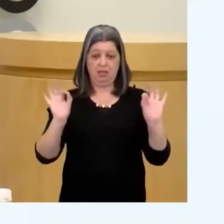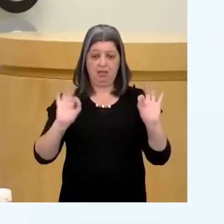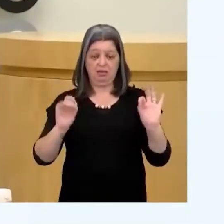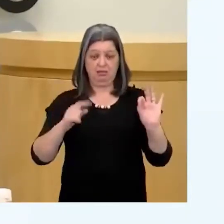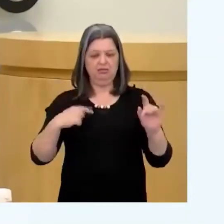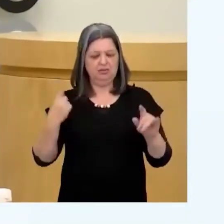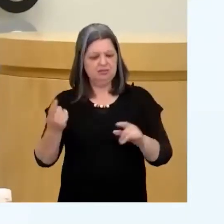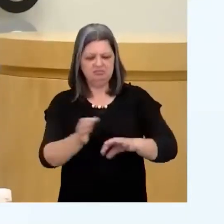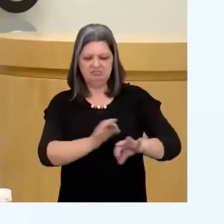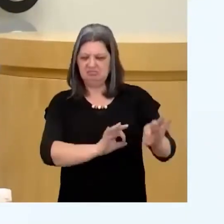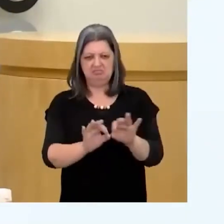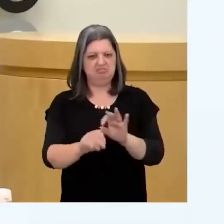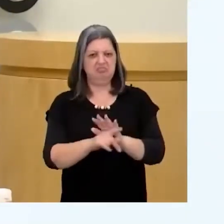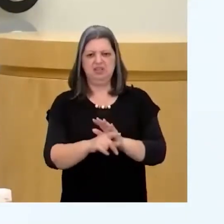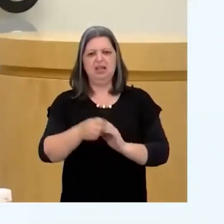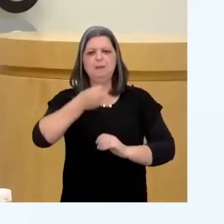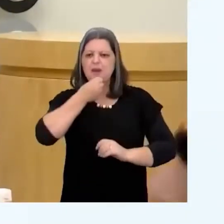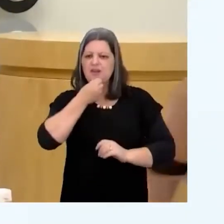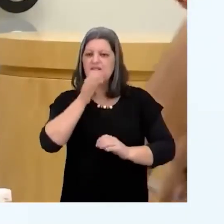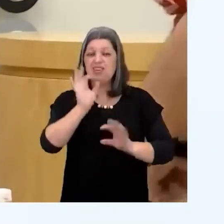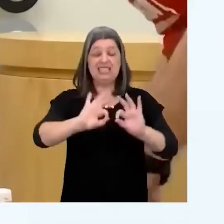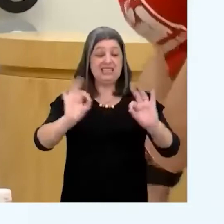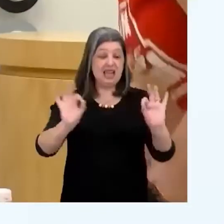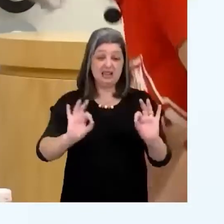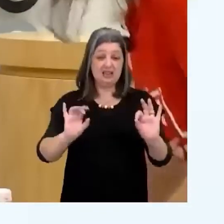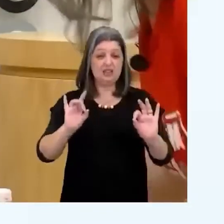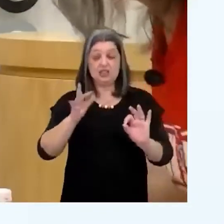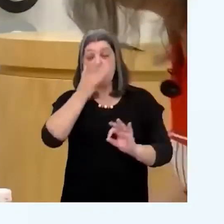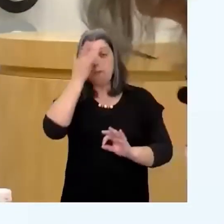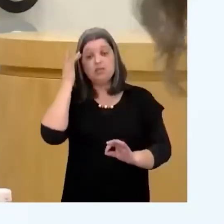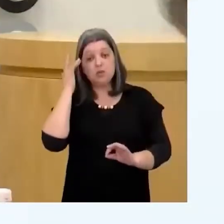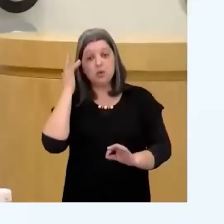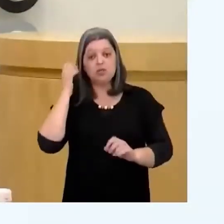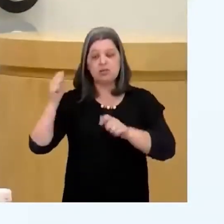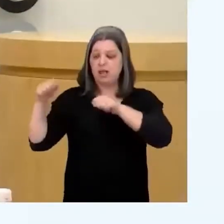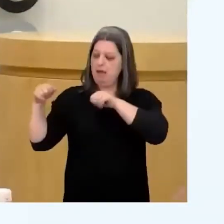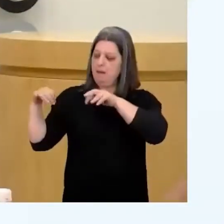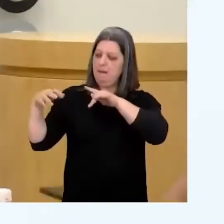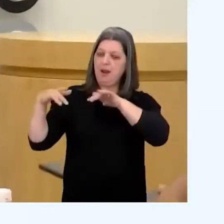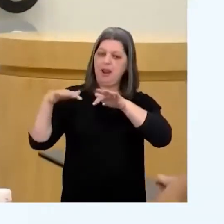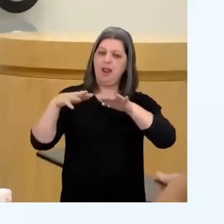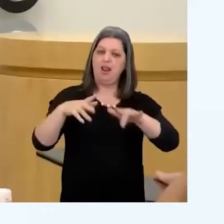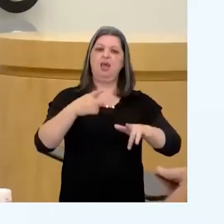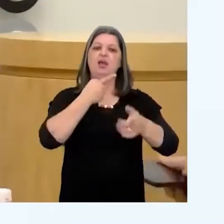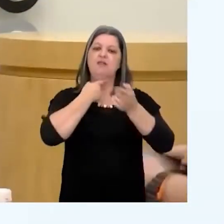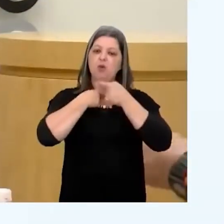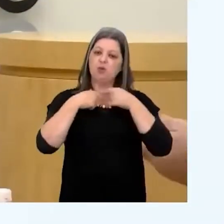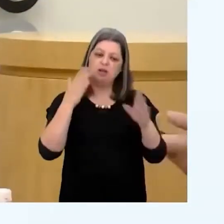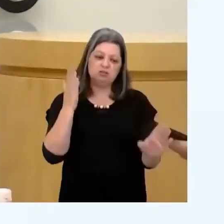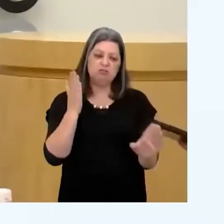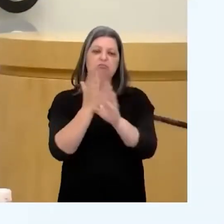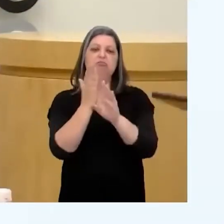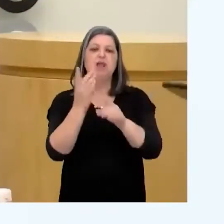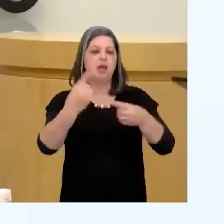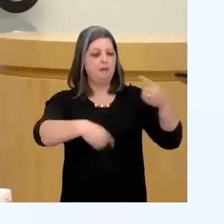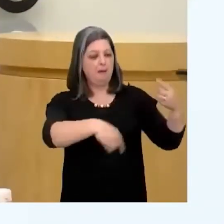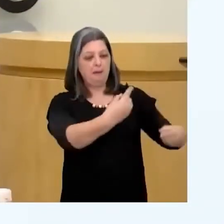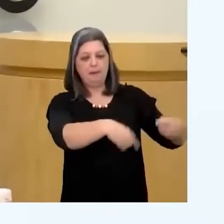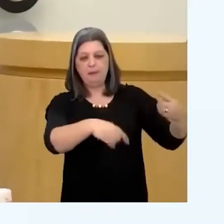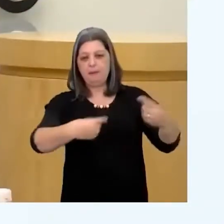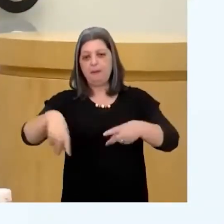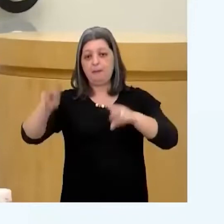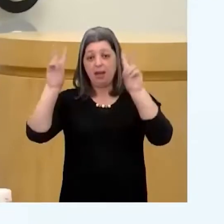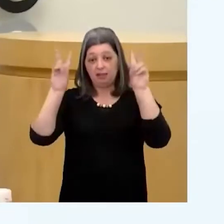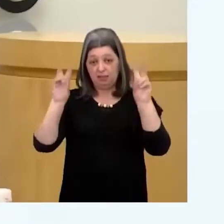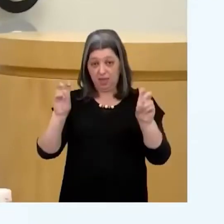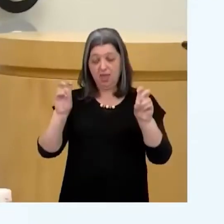fazer, sem estrutura, sem microfone, sem nada. Só tinha pessoas e vontade de se encontrar, de debater assuntos,